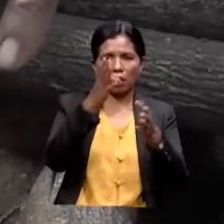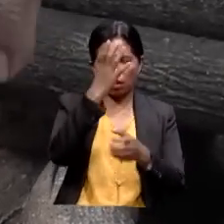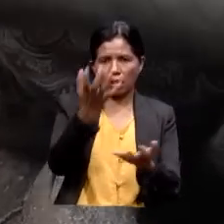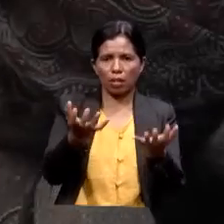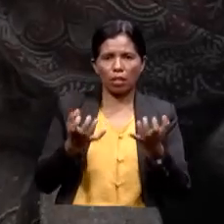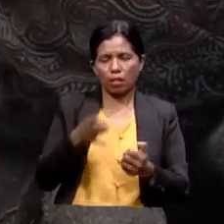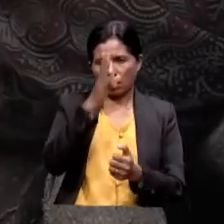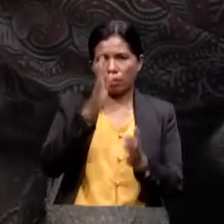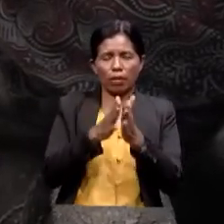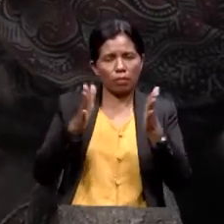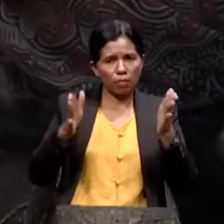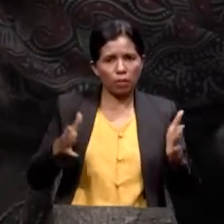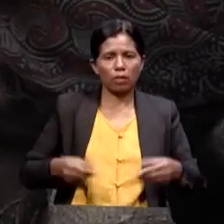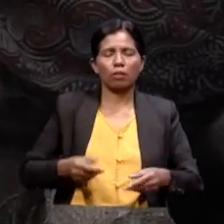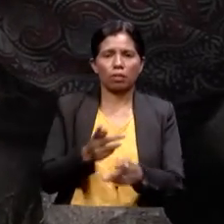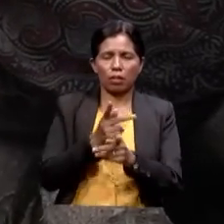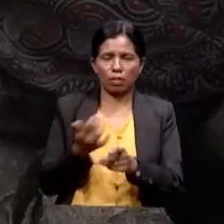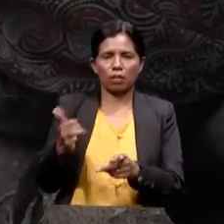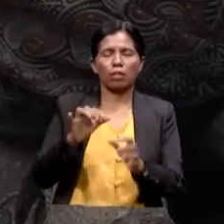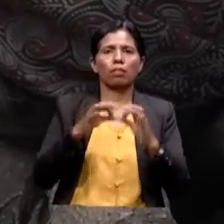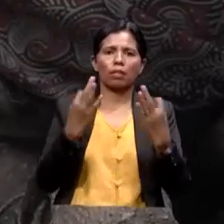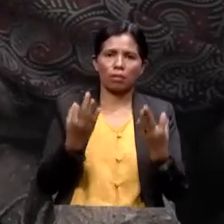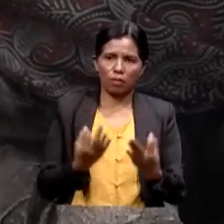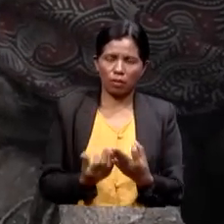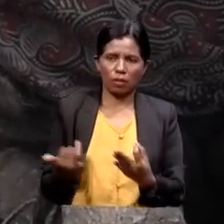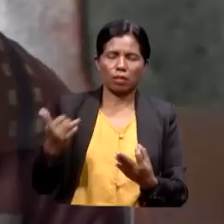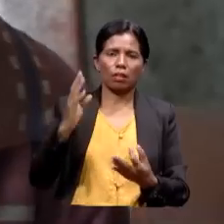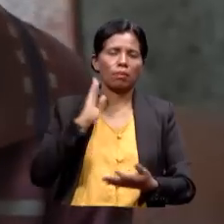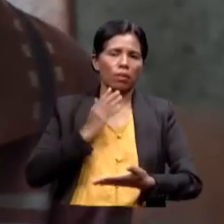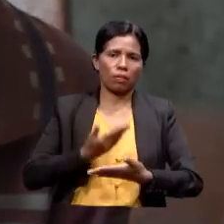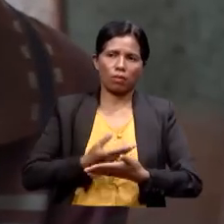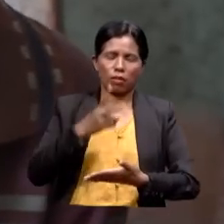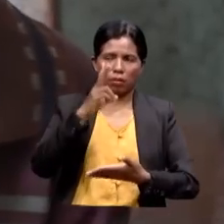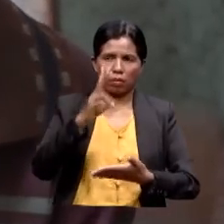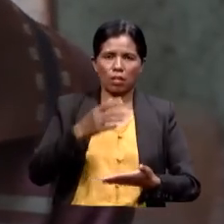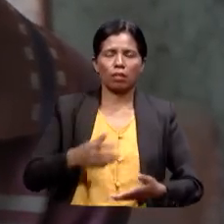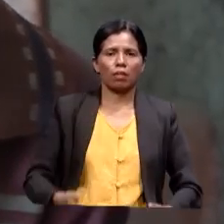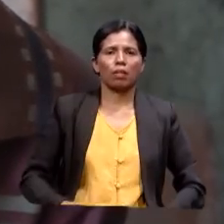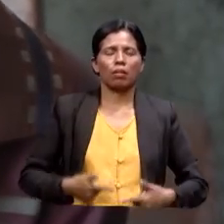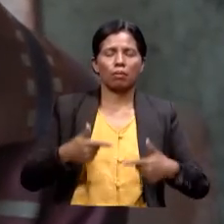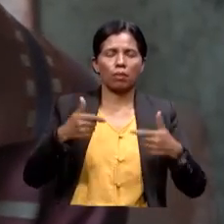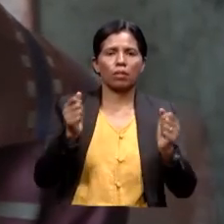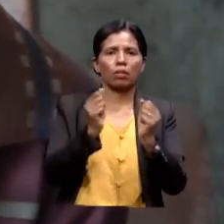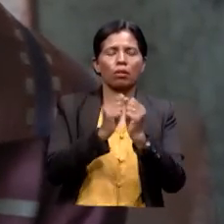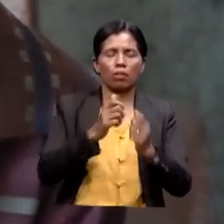tebes. Pode cuidar ne família. Liu liu, ba nebe wang na rua, atu bele moris o axo